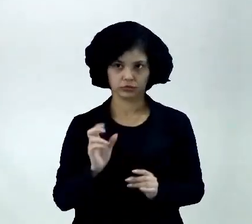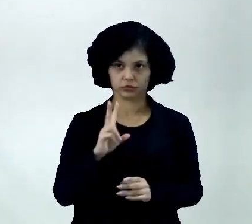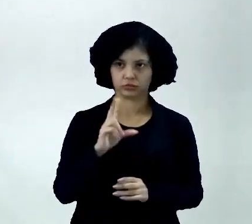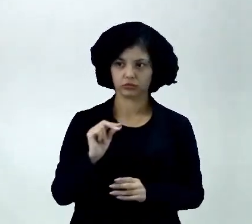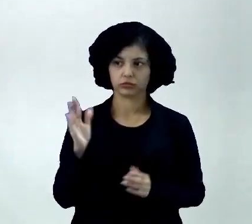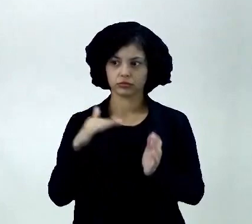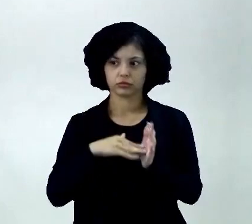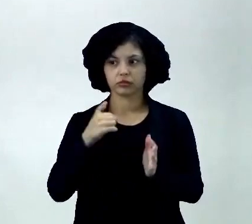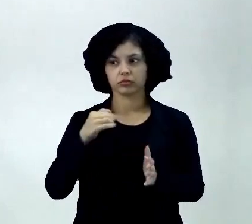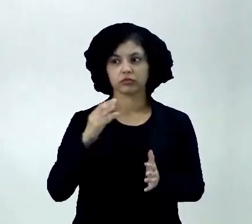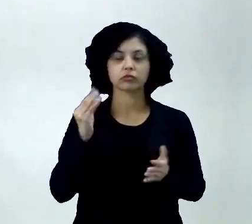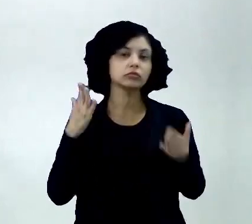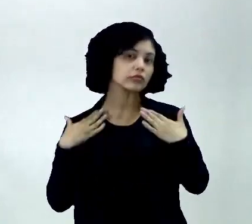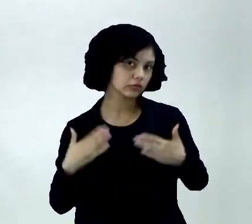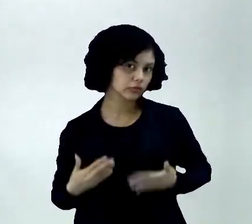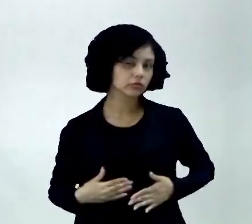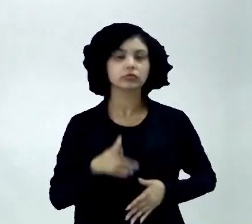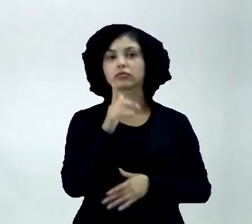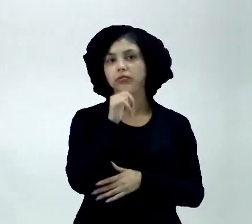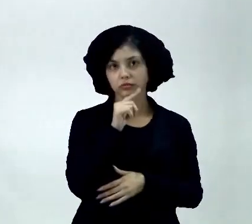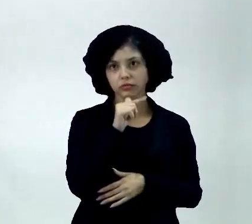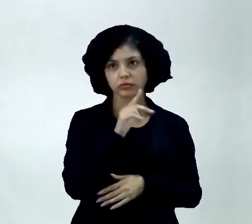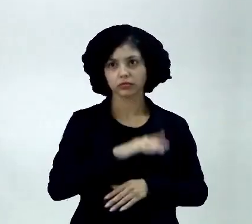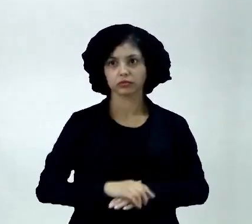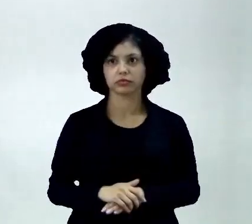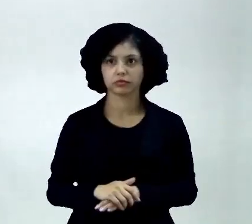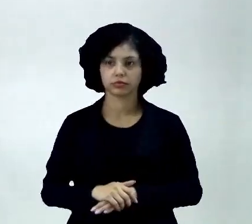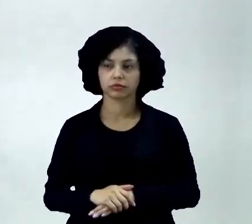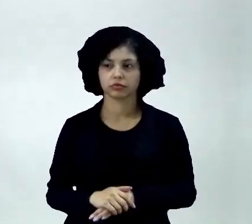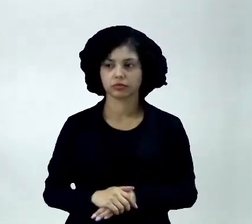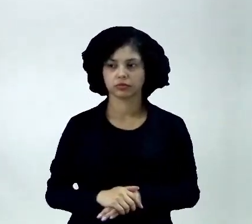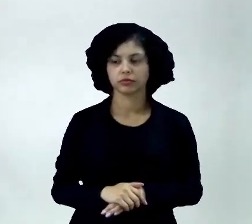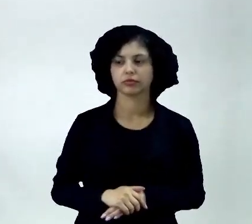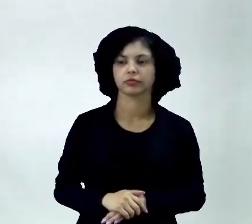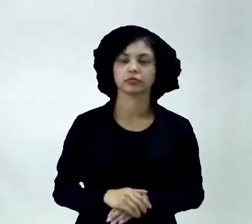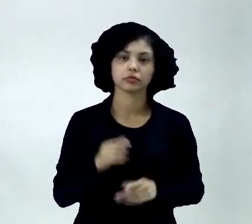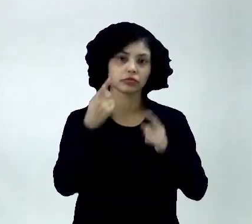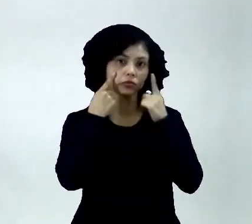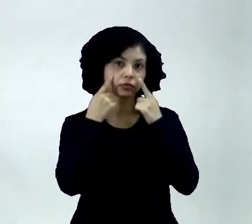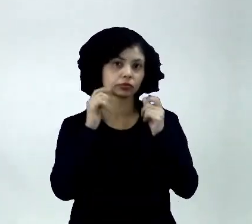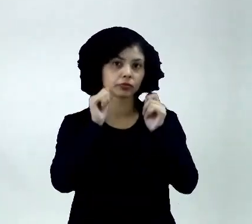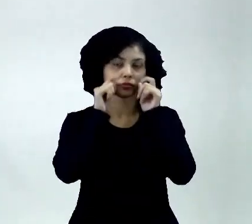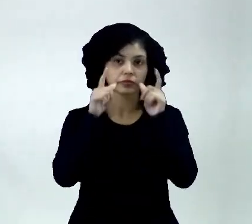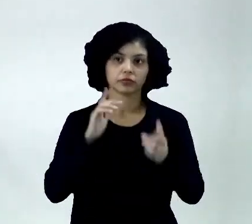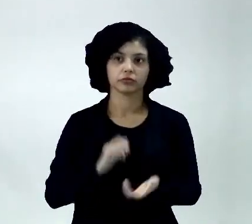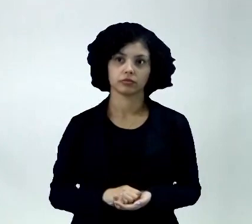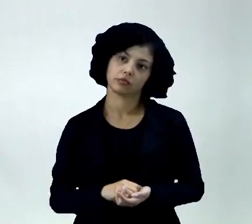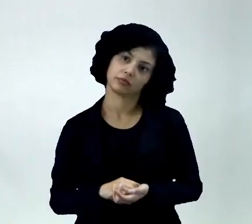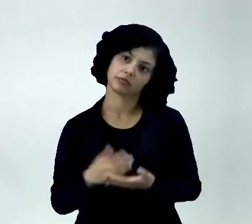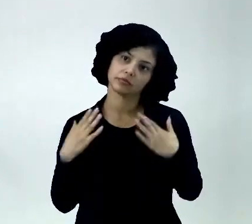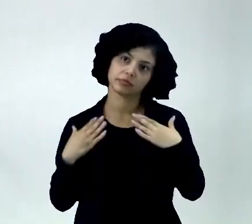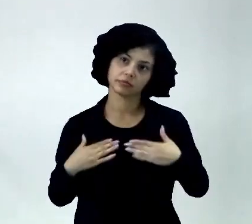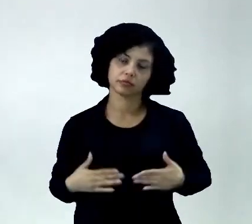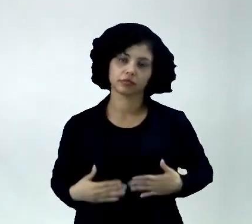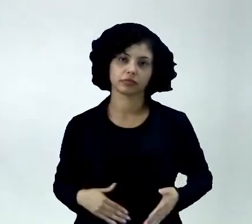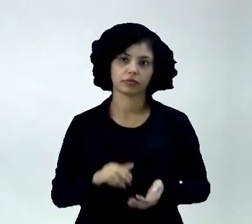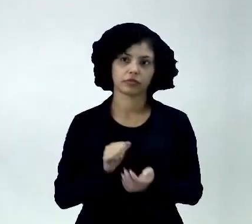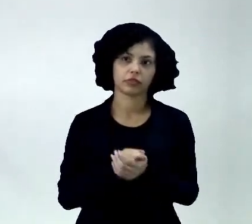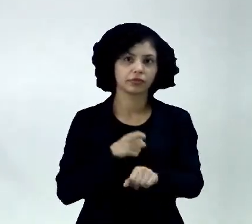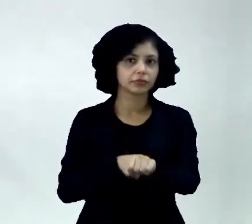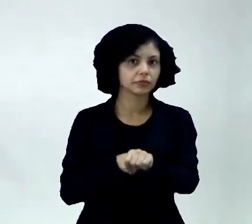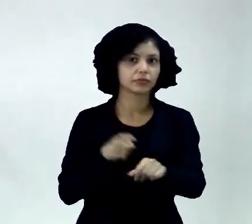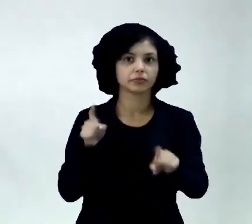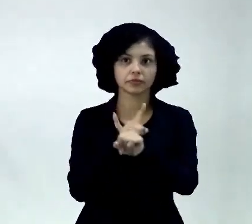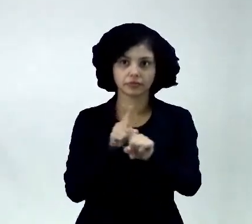50% a 70% do nosso corpo é apenas H2O. Então isso é uma observação importante, tipo, professor, não, meu corpo é mais sólido, é